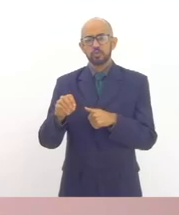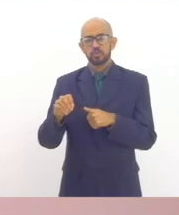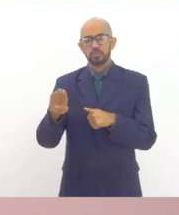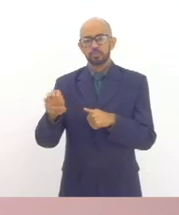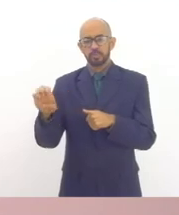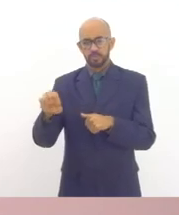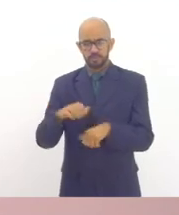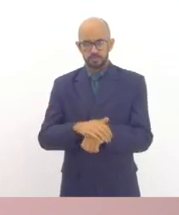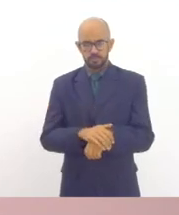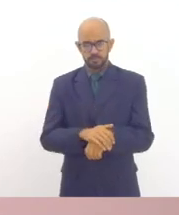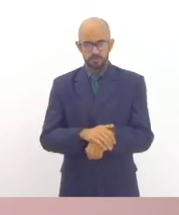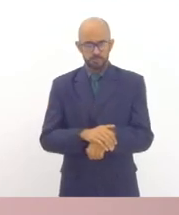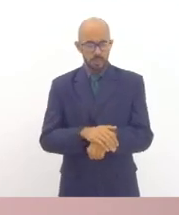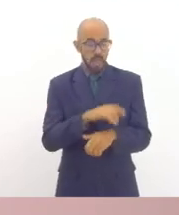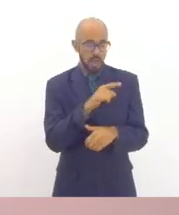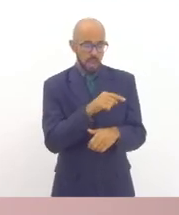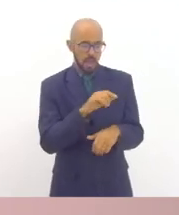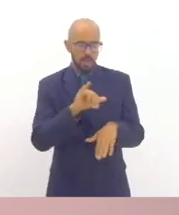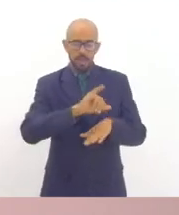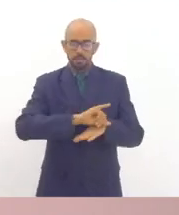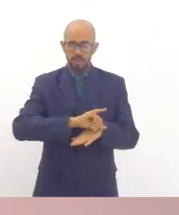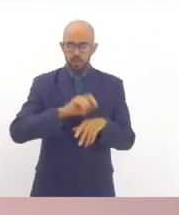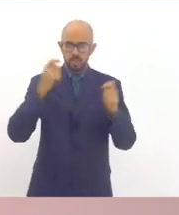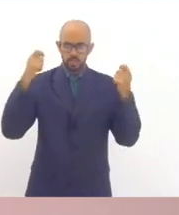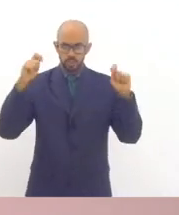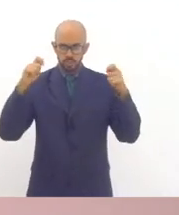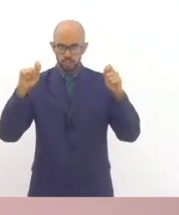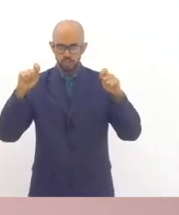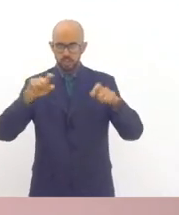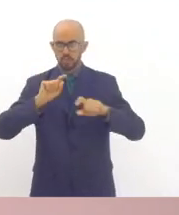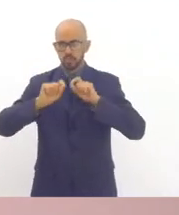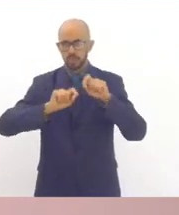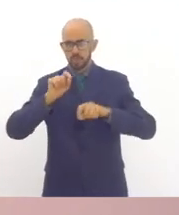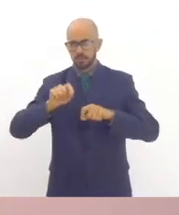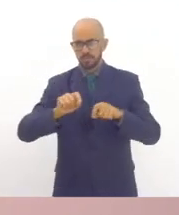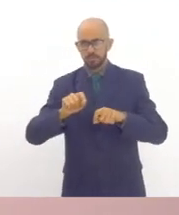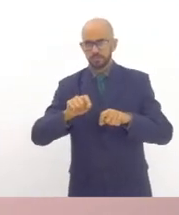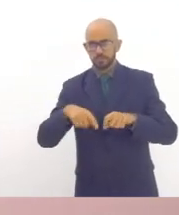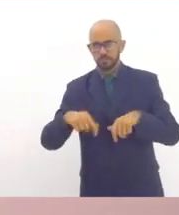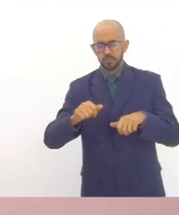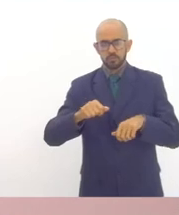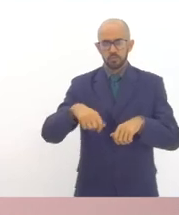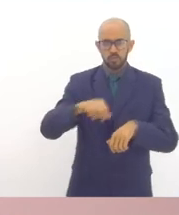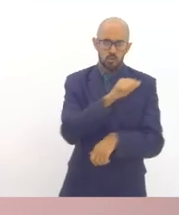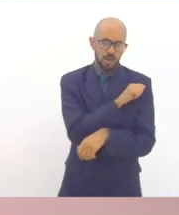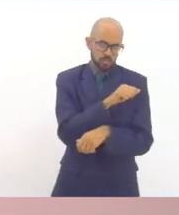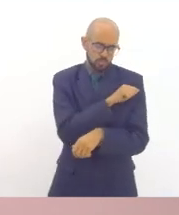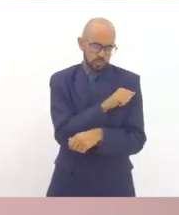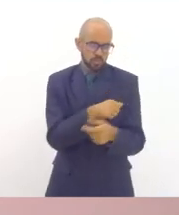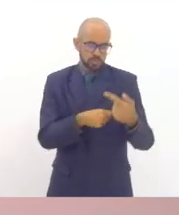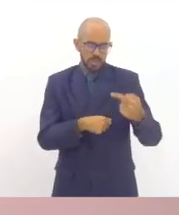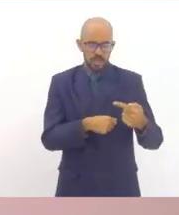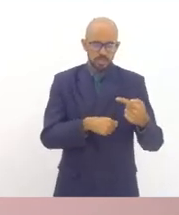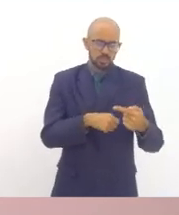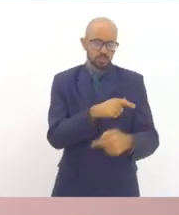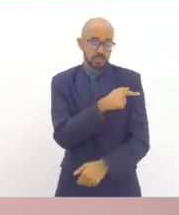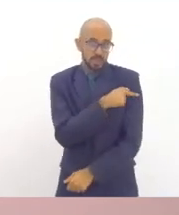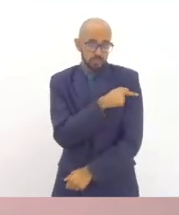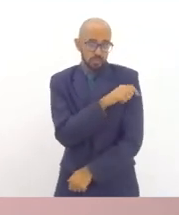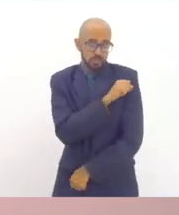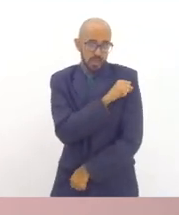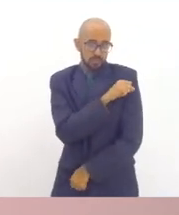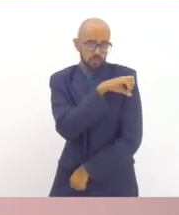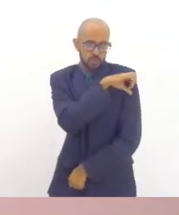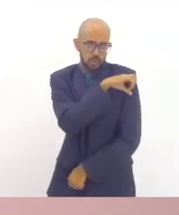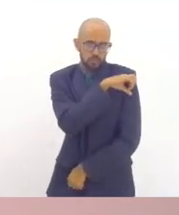Aires é em paralelo. Por exemplo, o aluno, em 7º, 8º, 9º ano, Em Buenos Aires